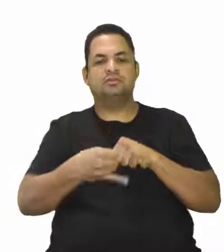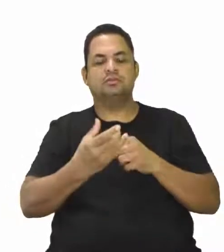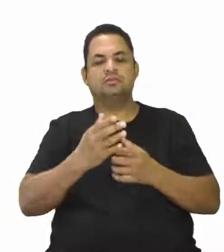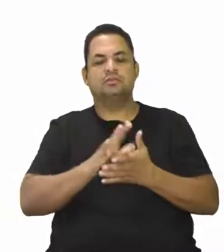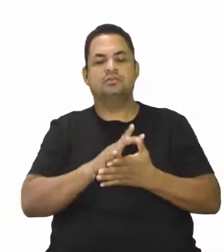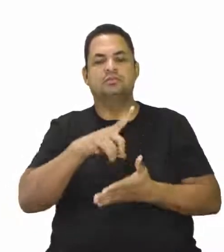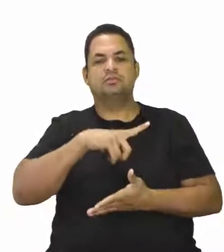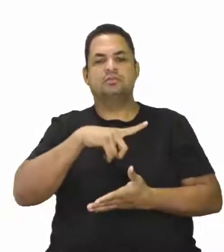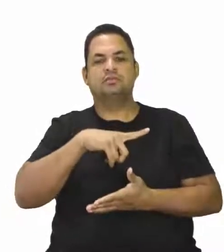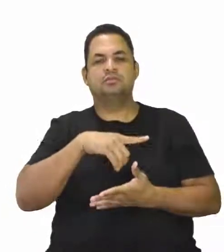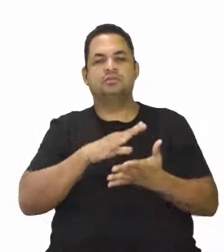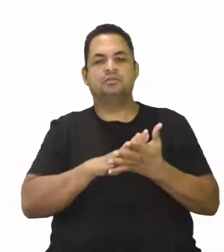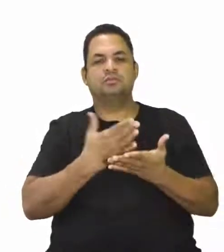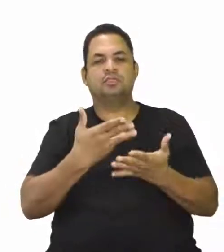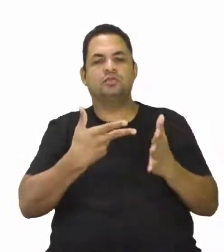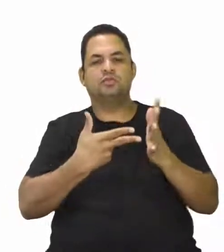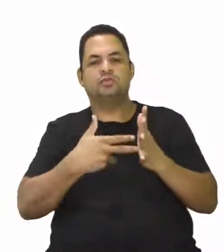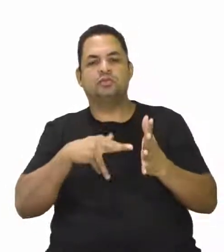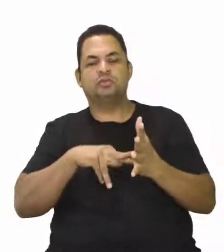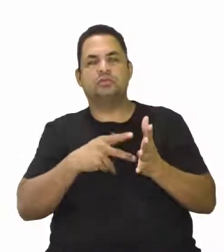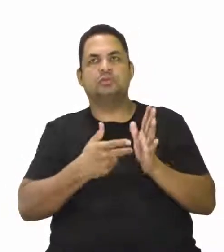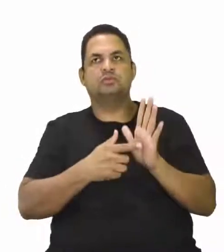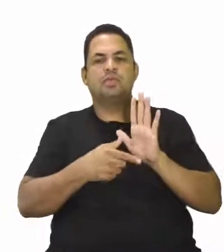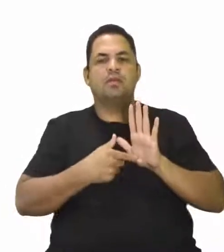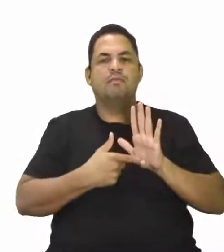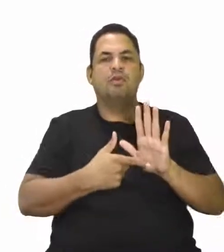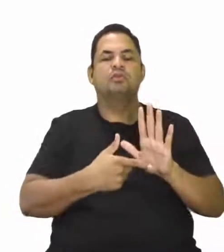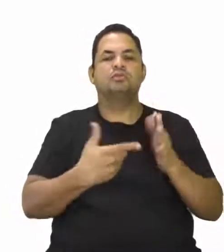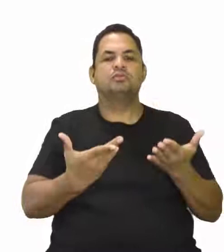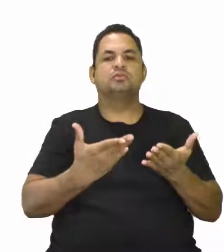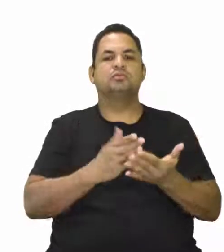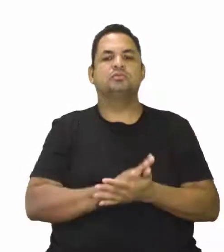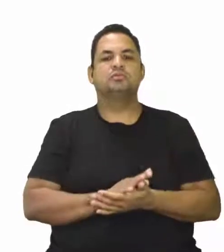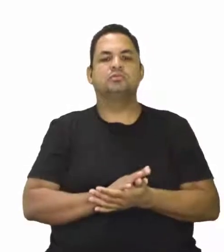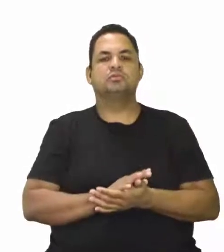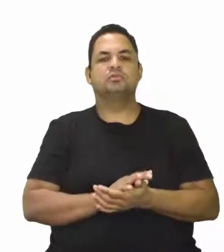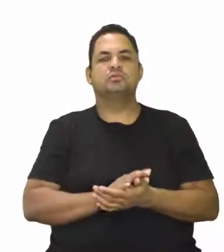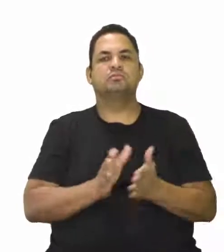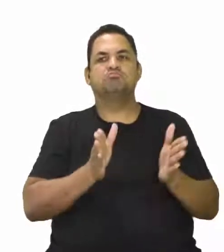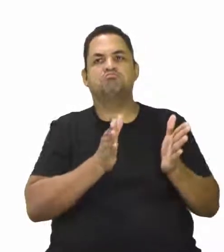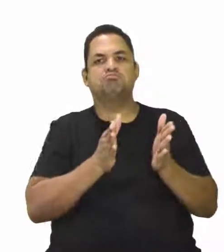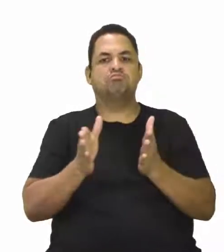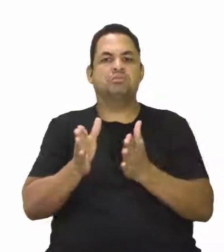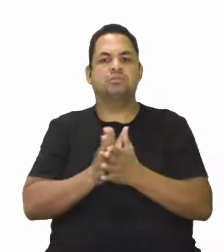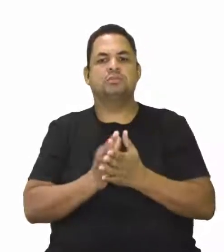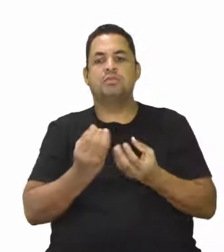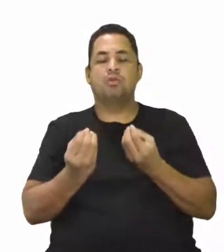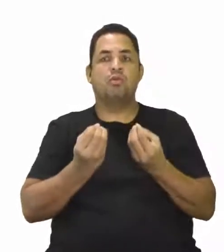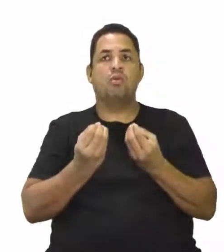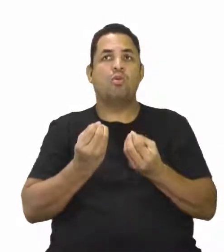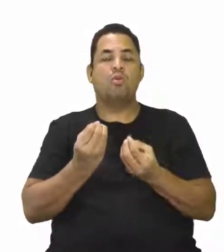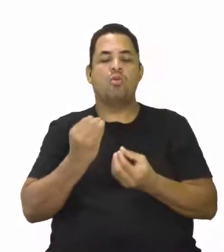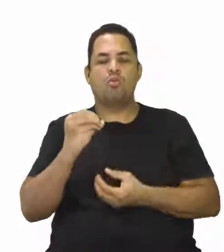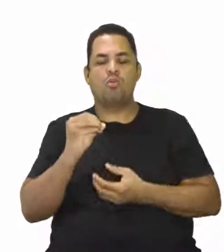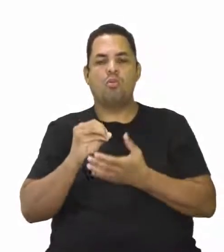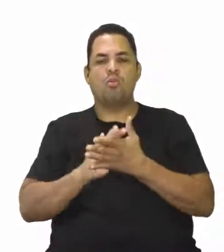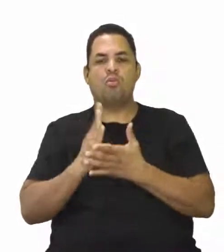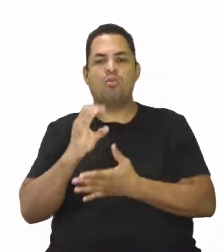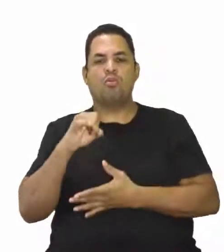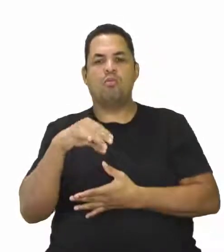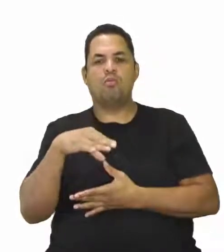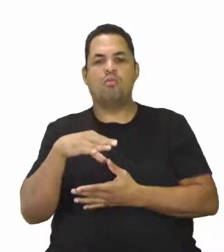ter uma noção, que vai expressar uma noção de tempo ou de modo, como